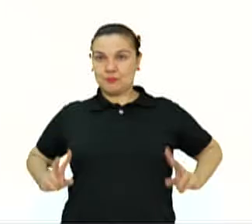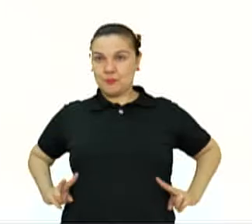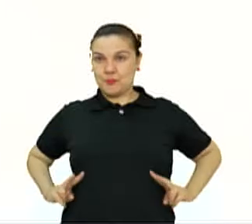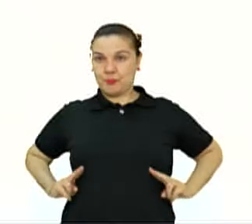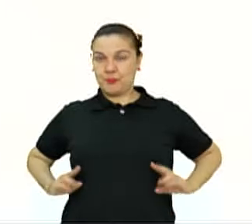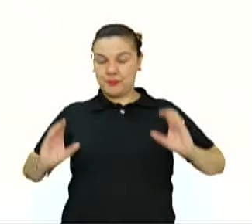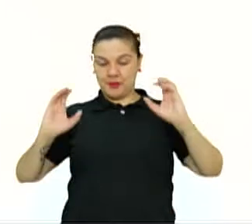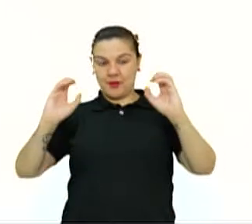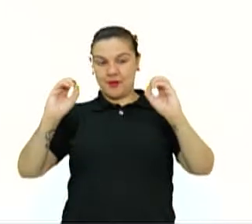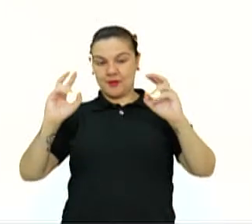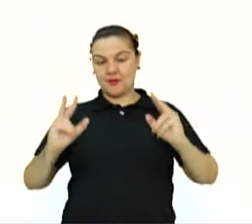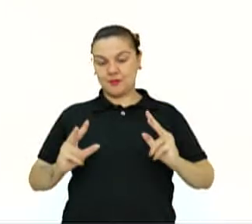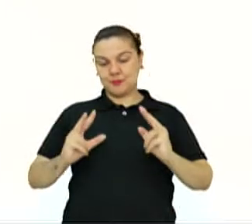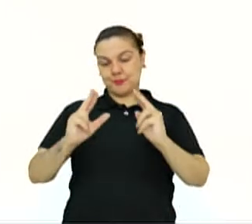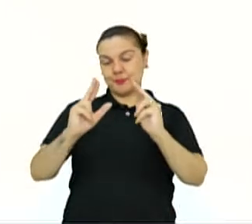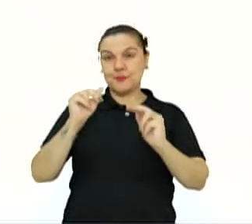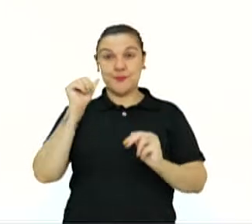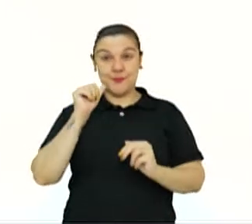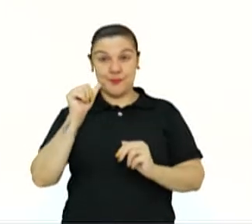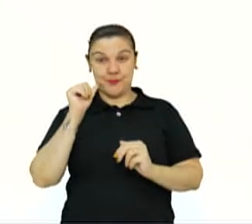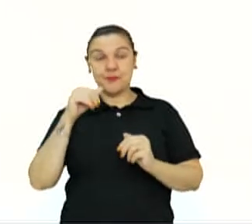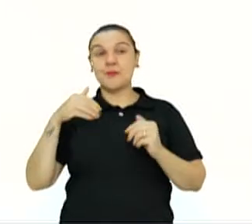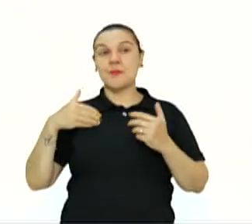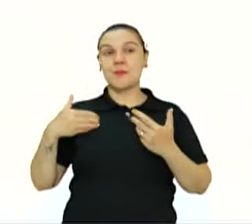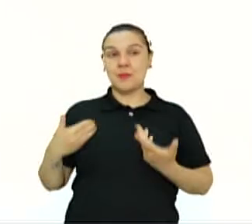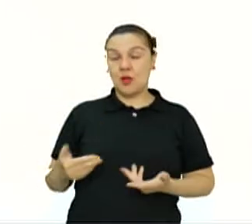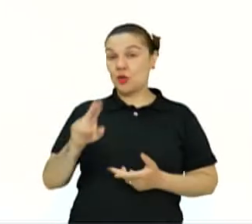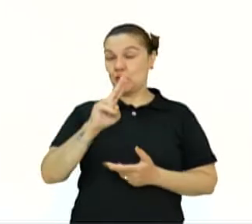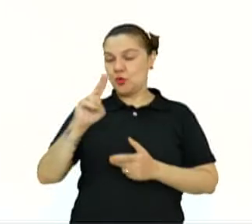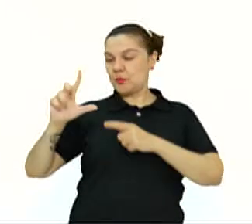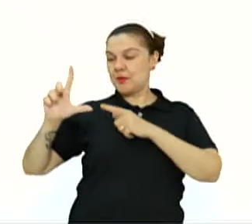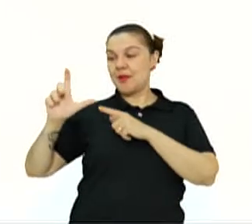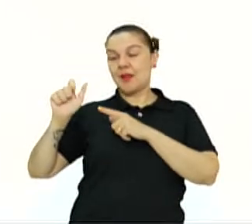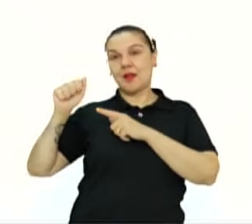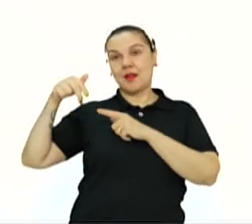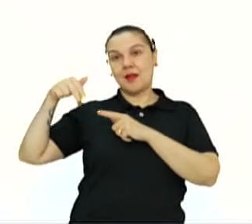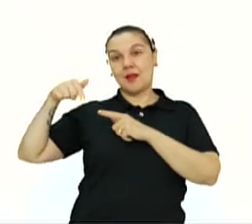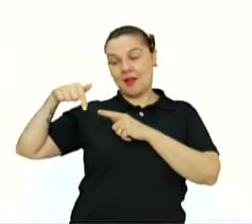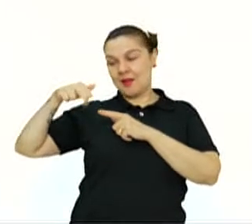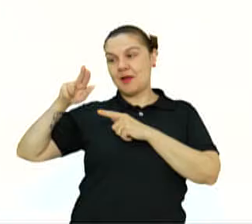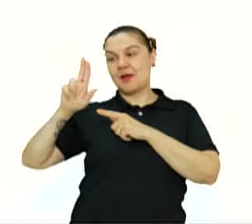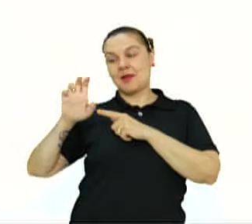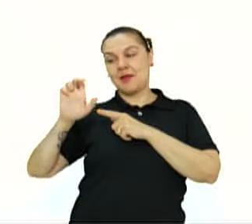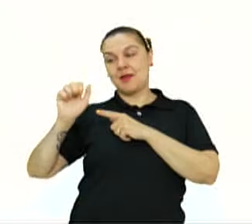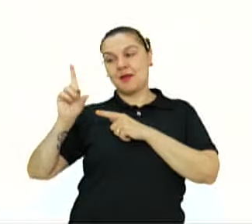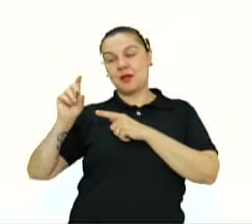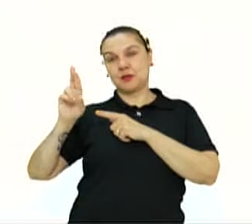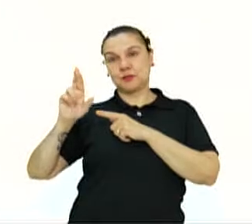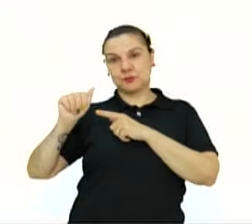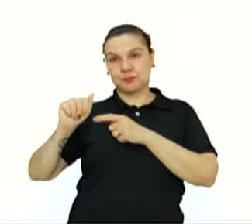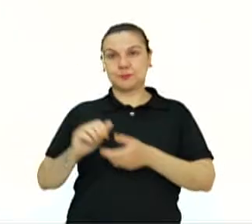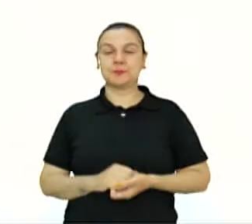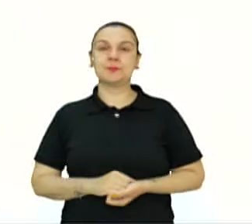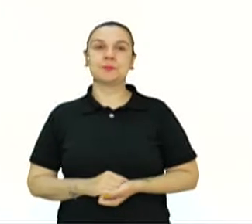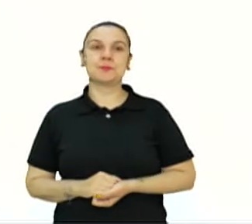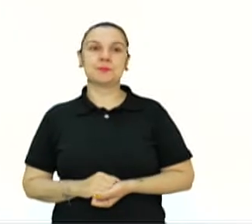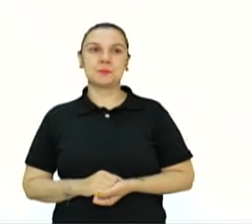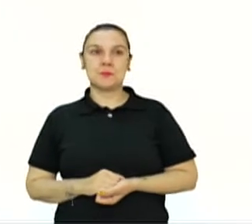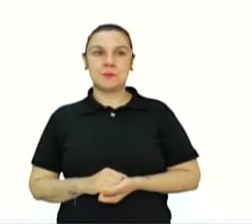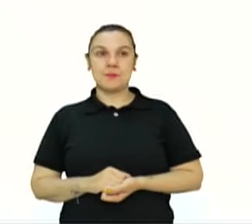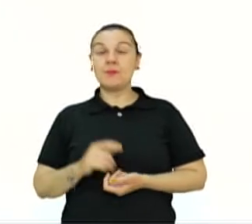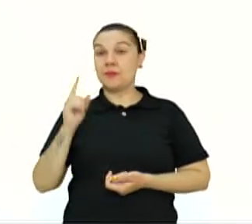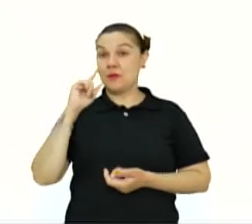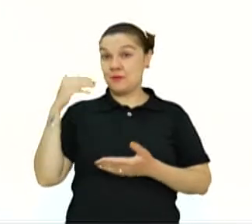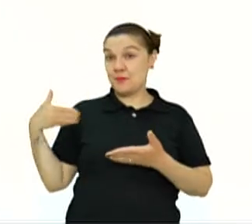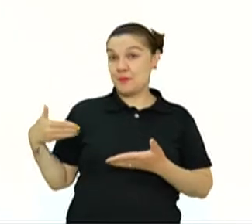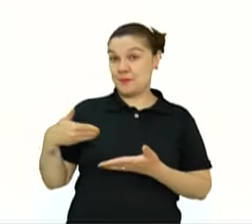portanto, é um método cirúrgico e no caso da mulher, esse método é chamado de laqueadura, ok?